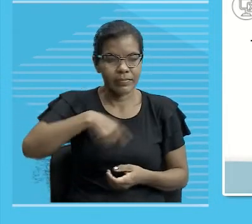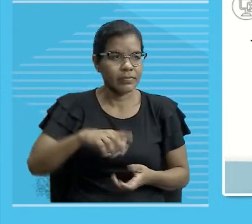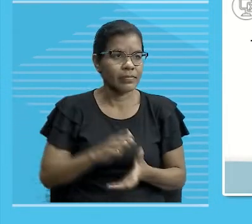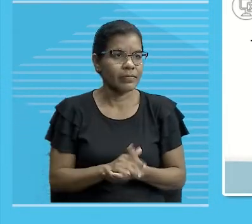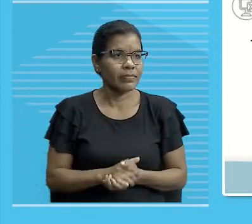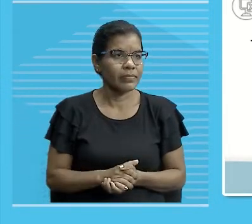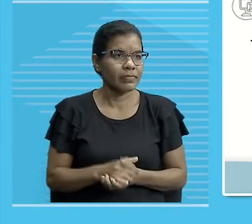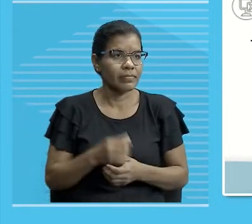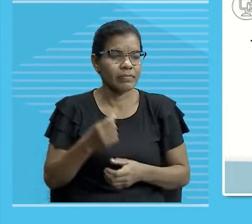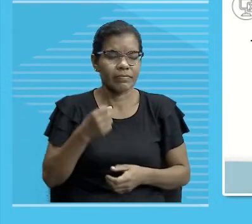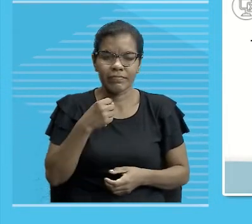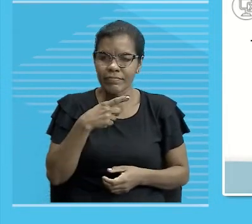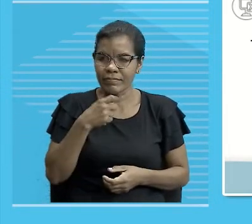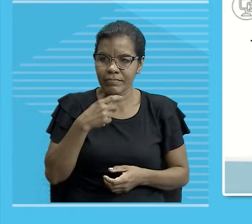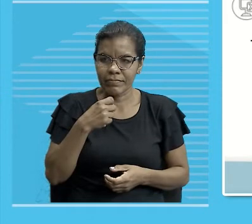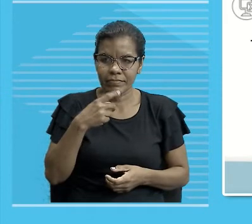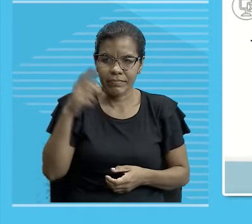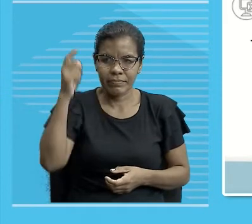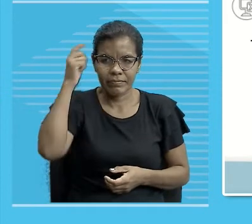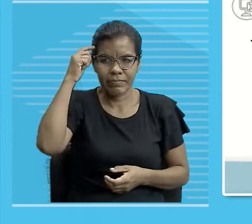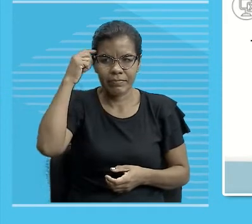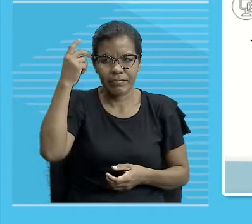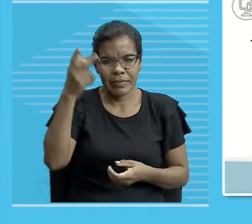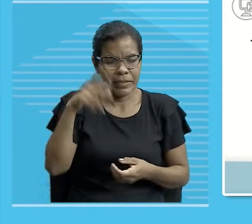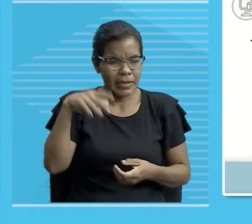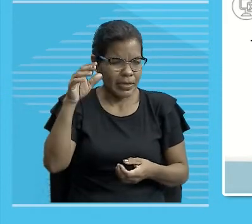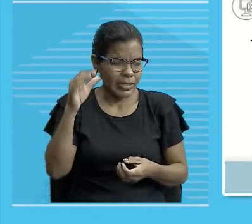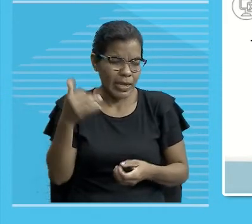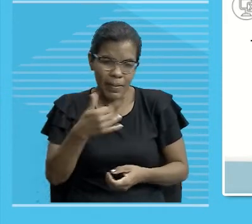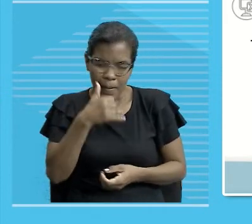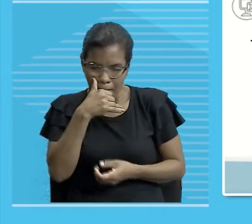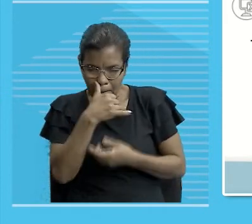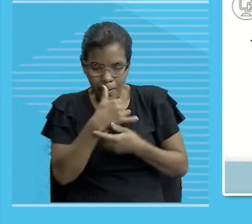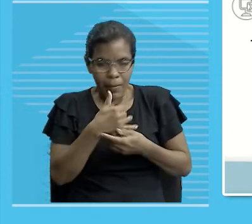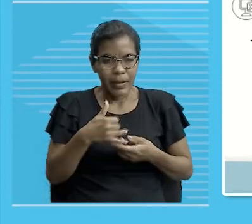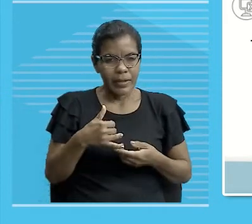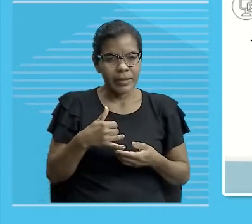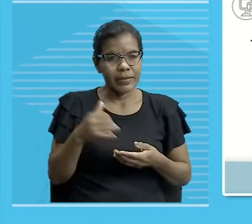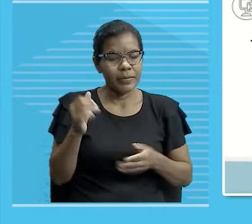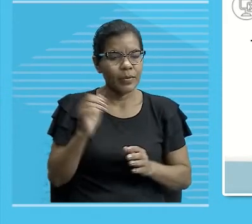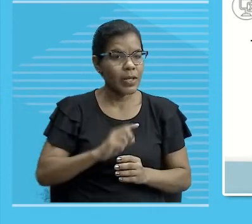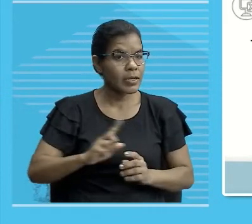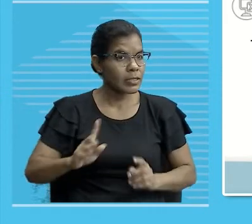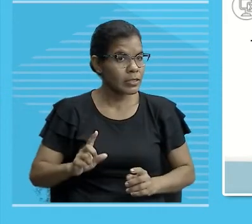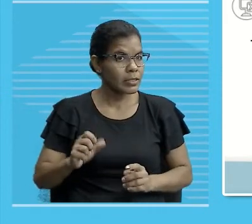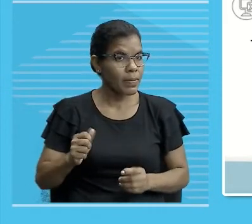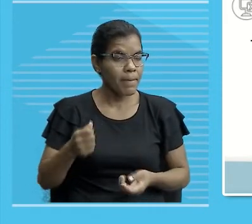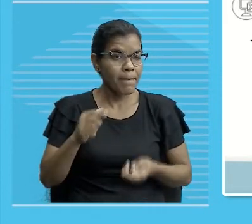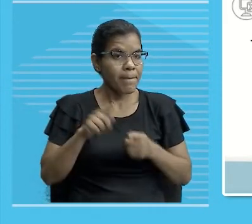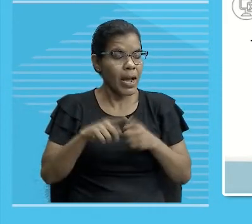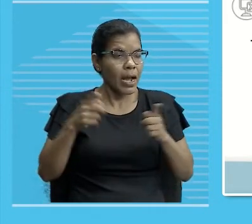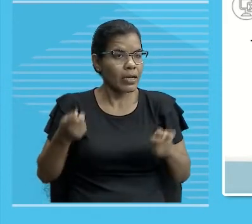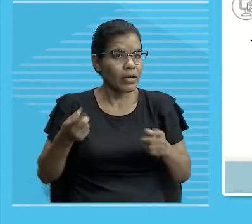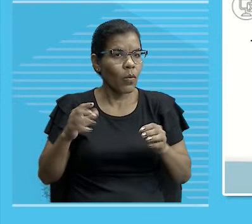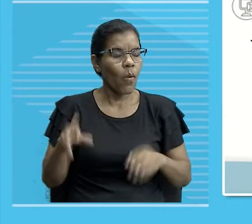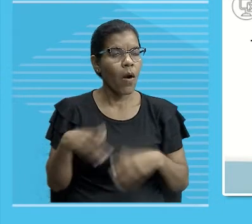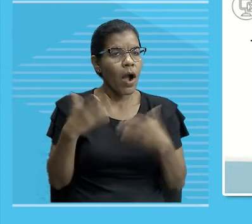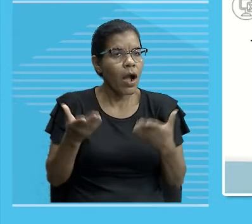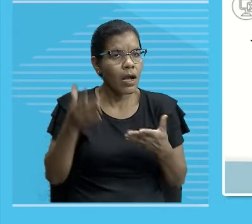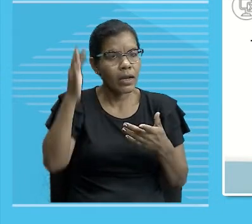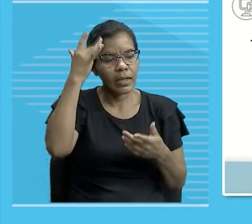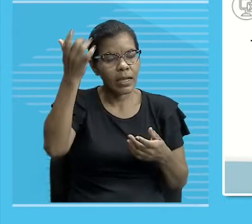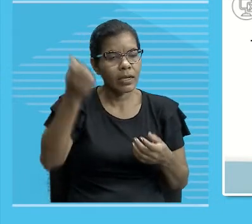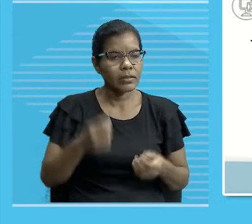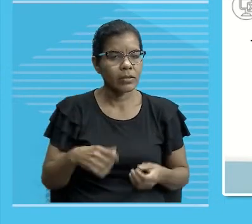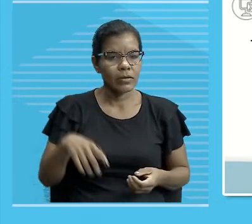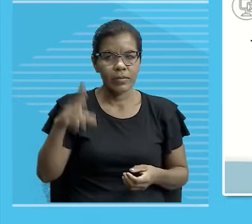maconha, cocaína. Sim, também são drogas. Mas assim, qual é a ideia sobre